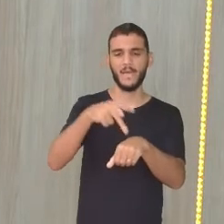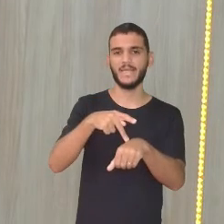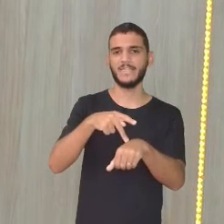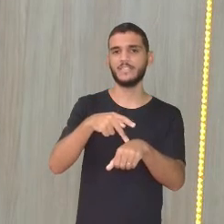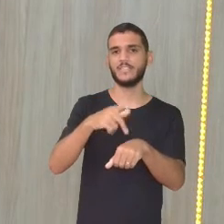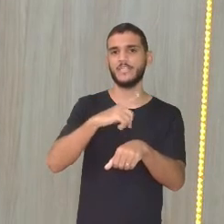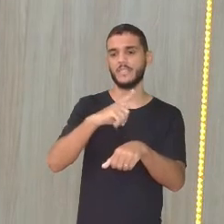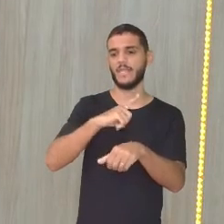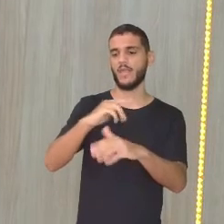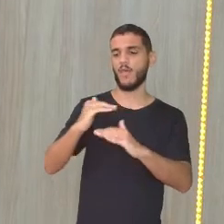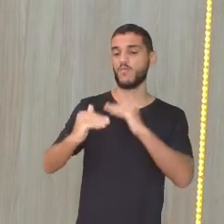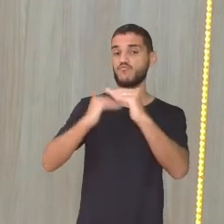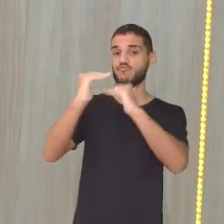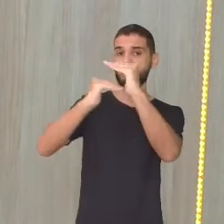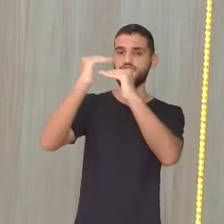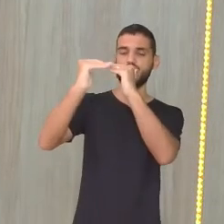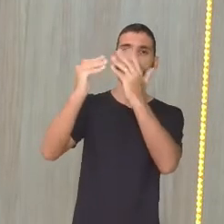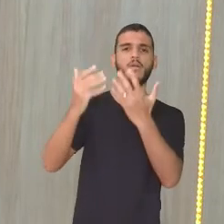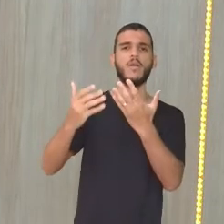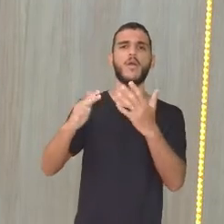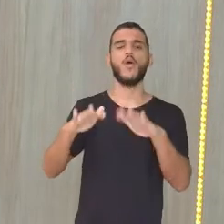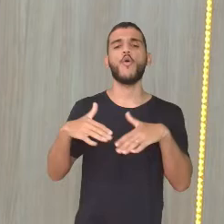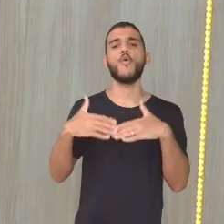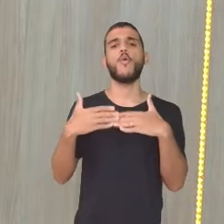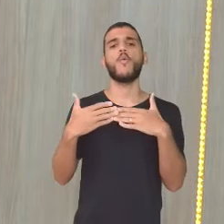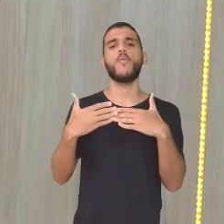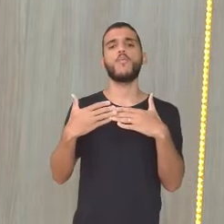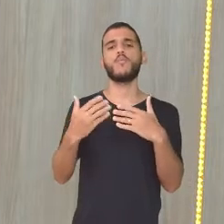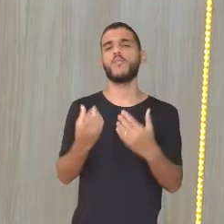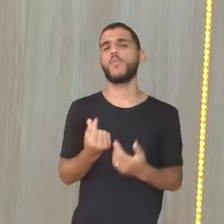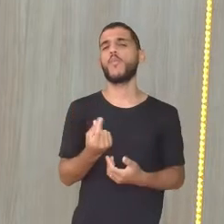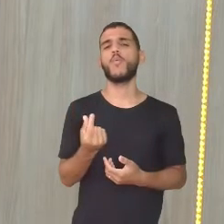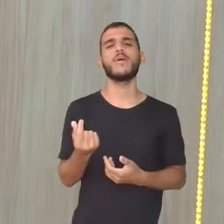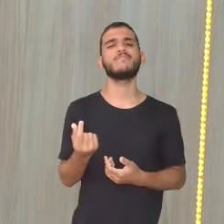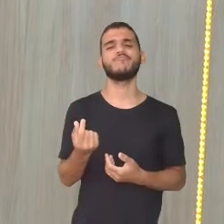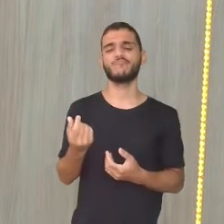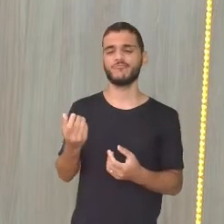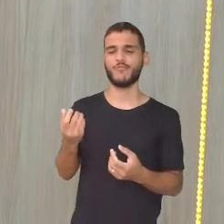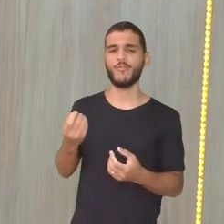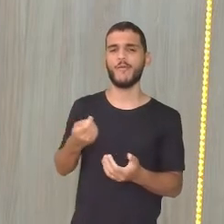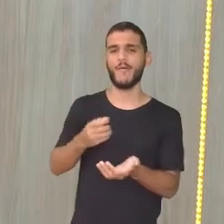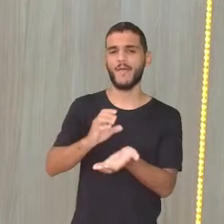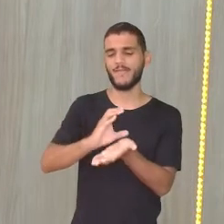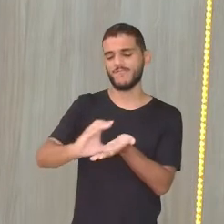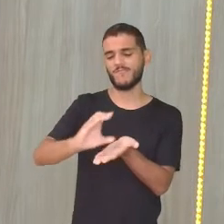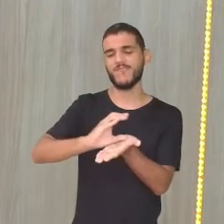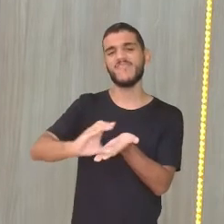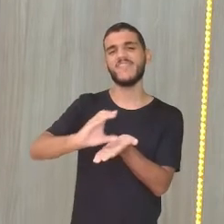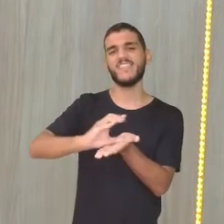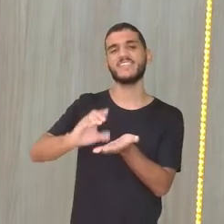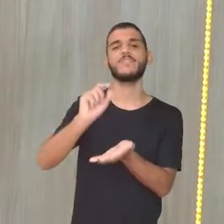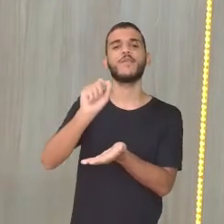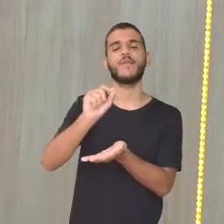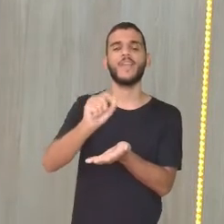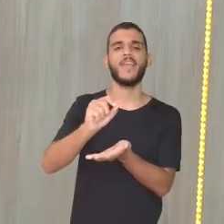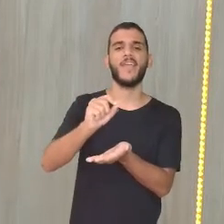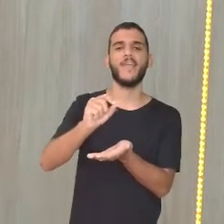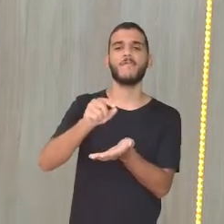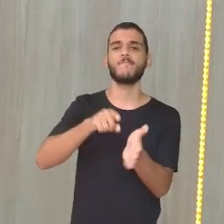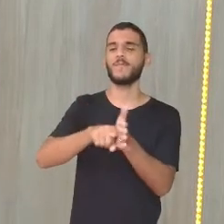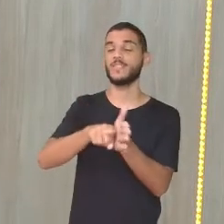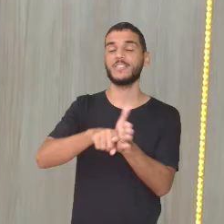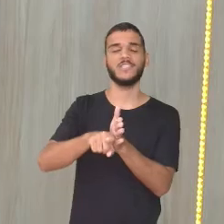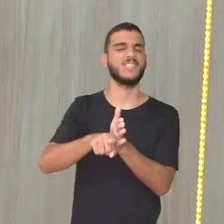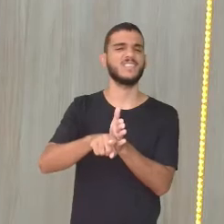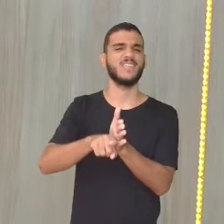eles investem em pesquisa, né, e desenvolvimento, de inovação. Né? Inovação não é só coisa tecnológica,